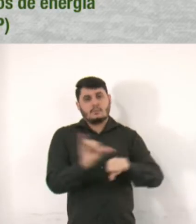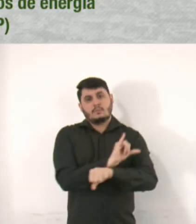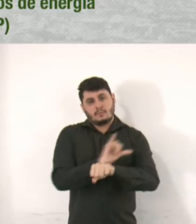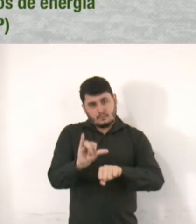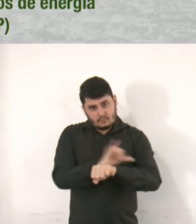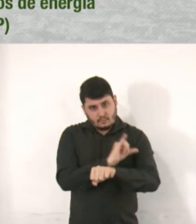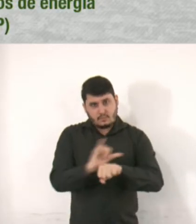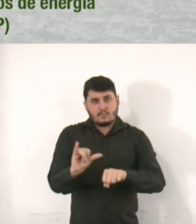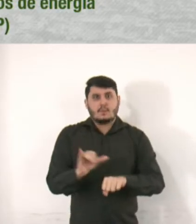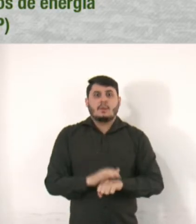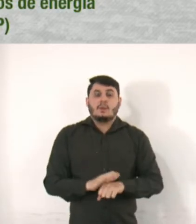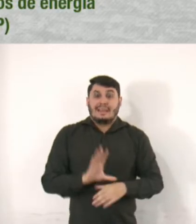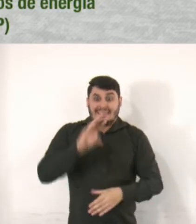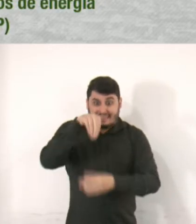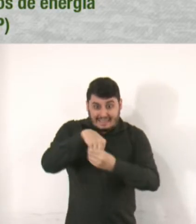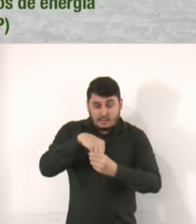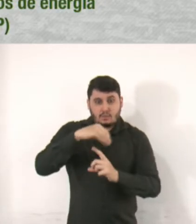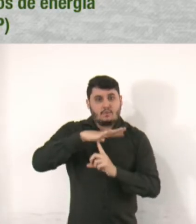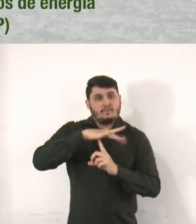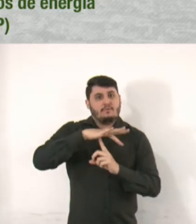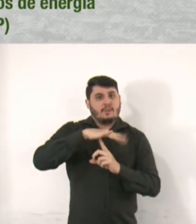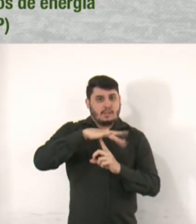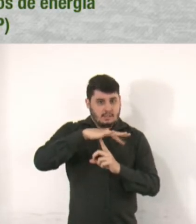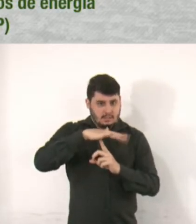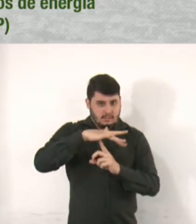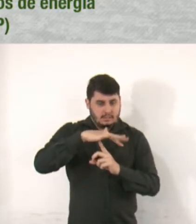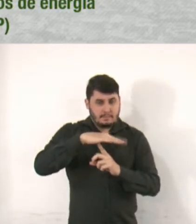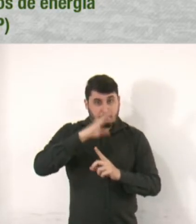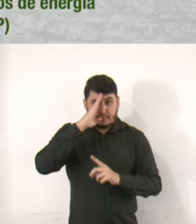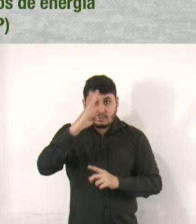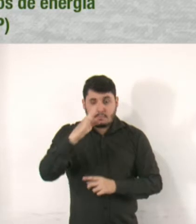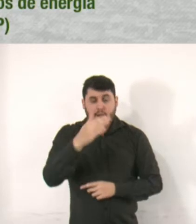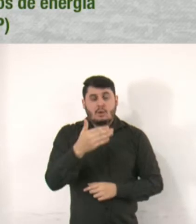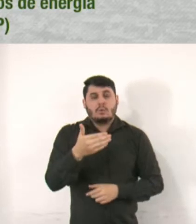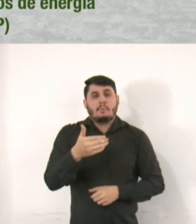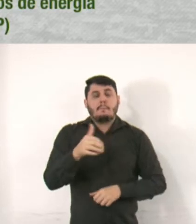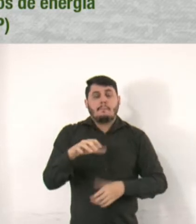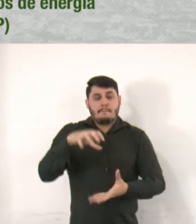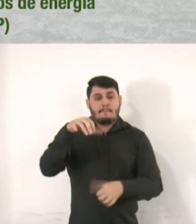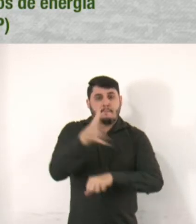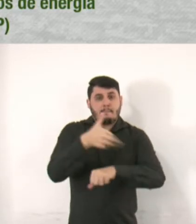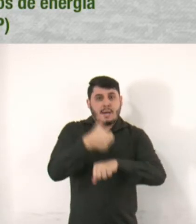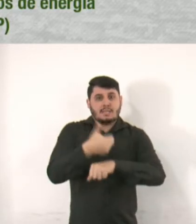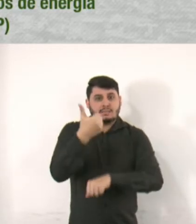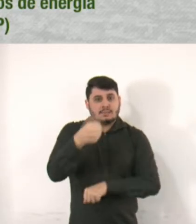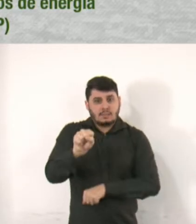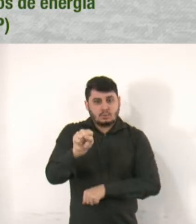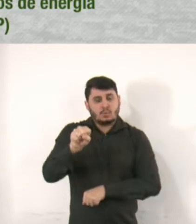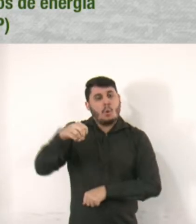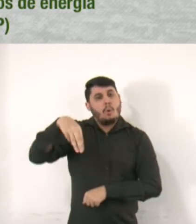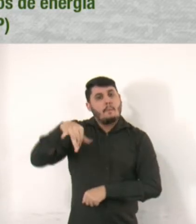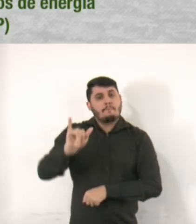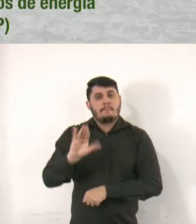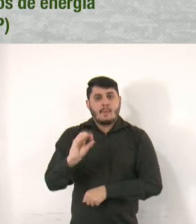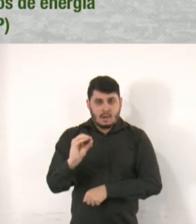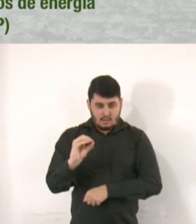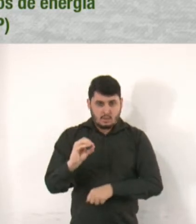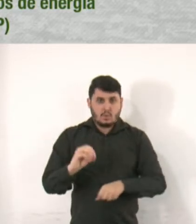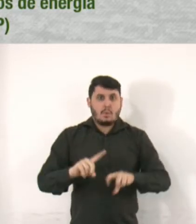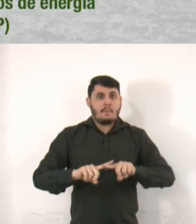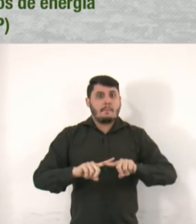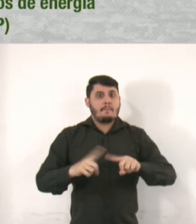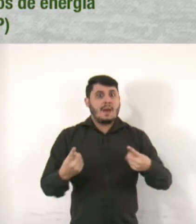parte do Parque 18 de Maio, mas que elas também têm uma importância relevante no combate e com